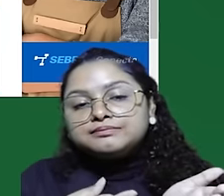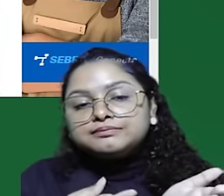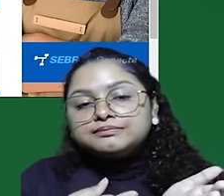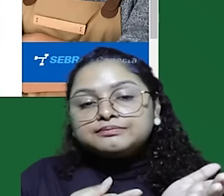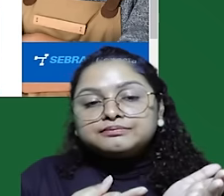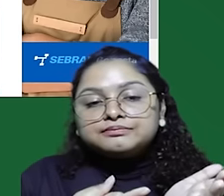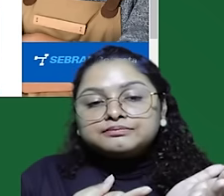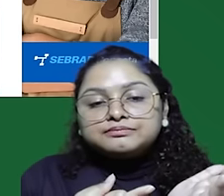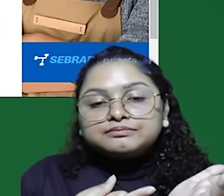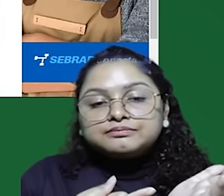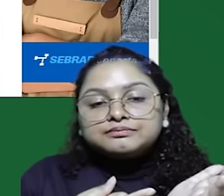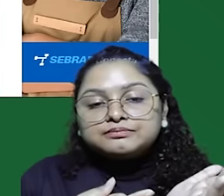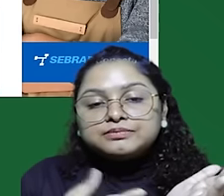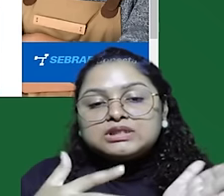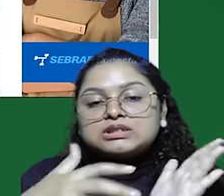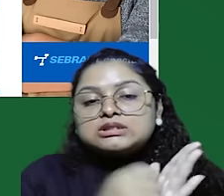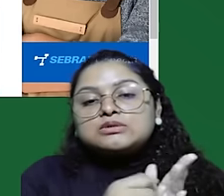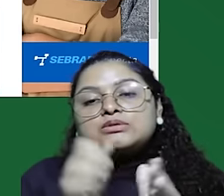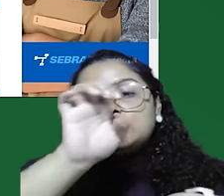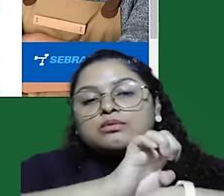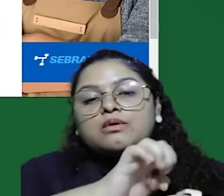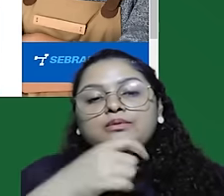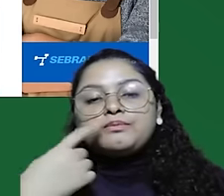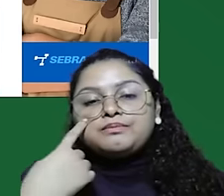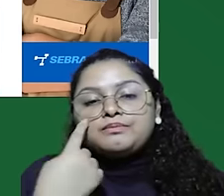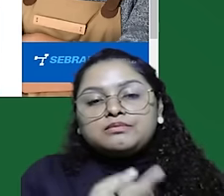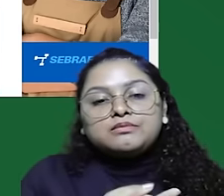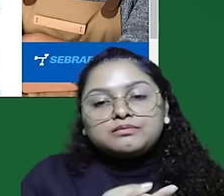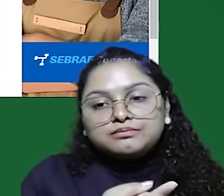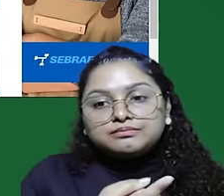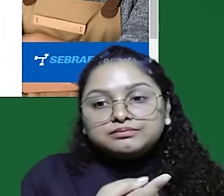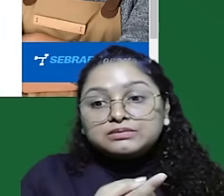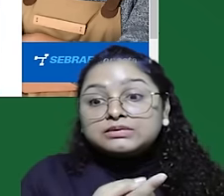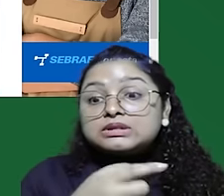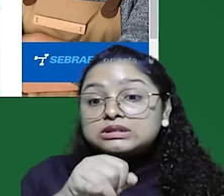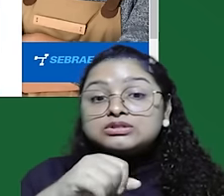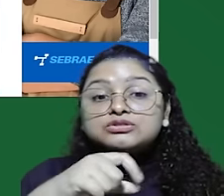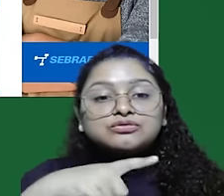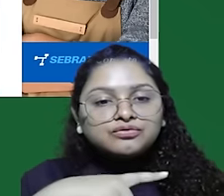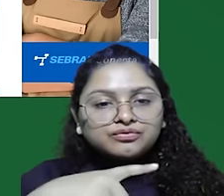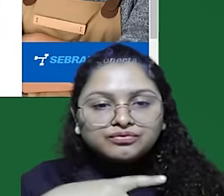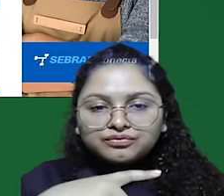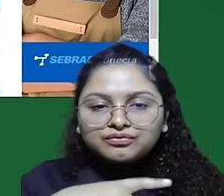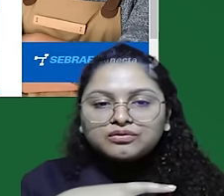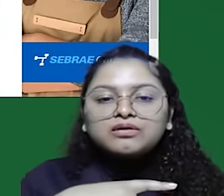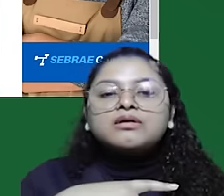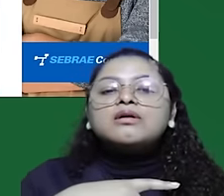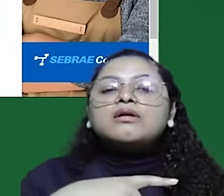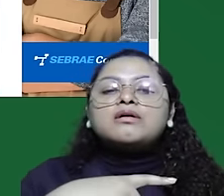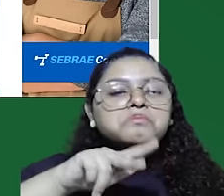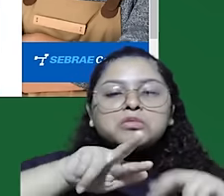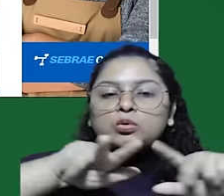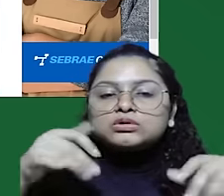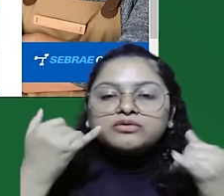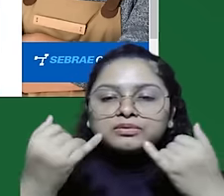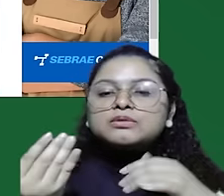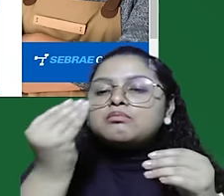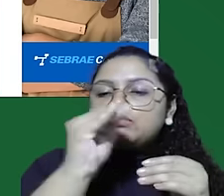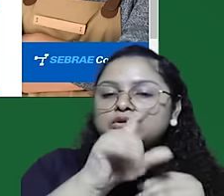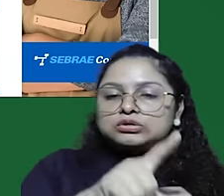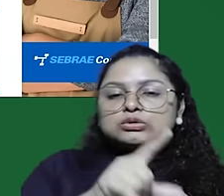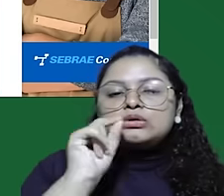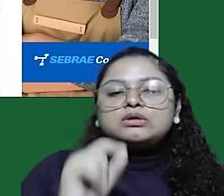documentos inscrição estadual se tiver até ST inscrição estadual do substituto tributário também tem a opção aqui para